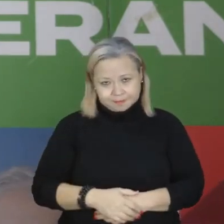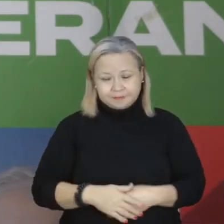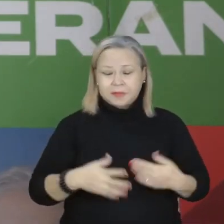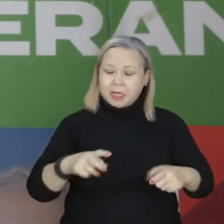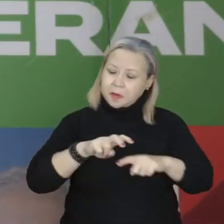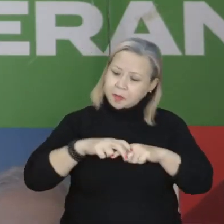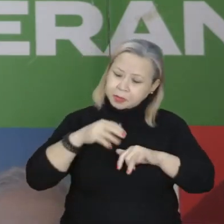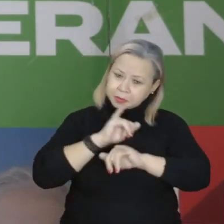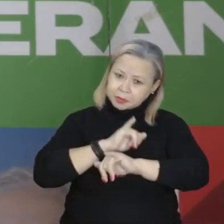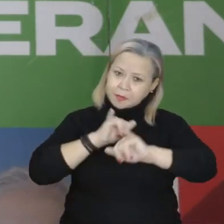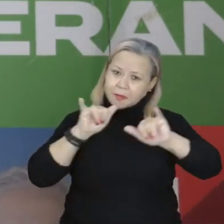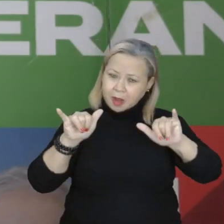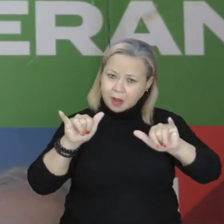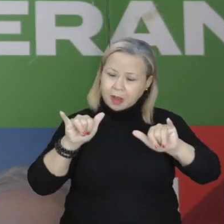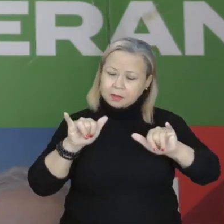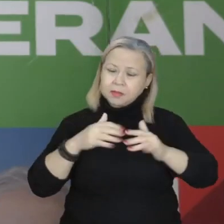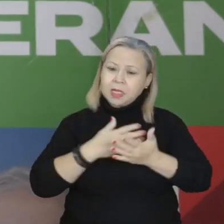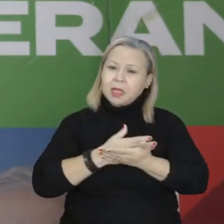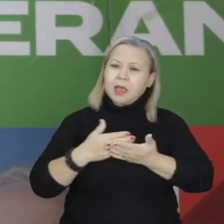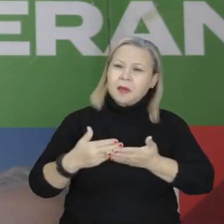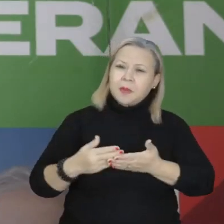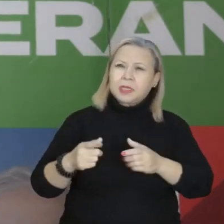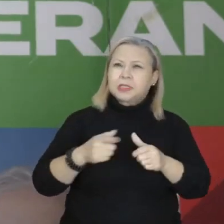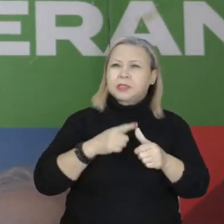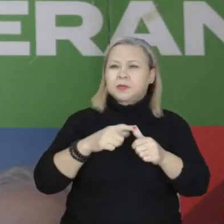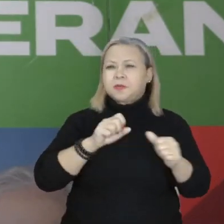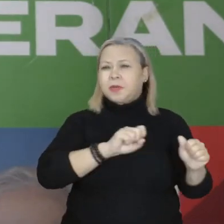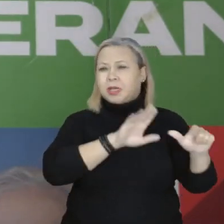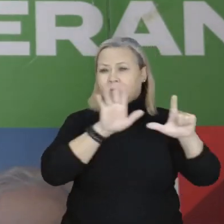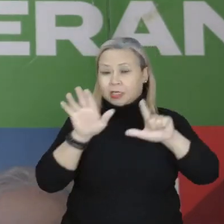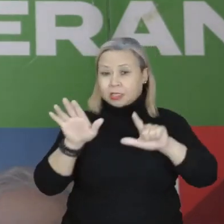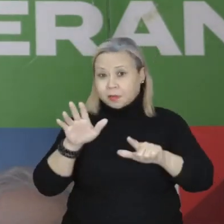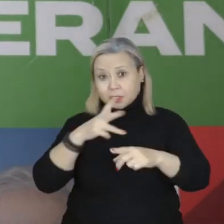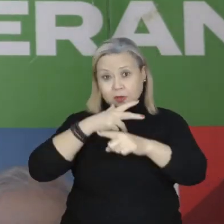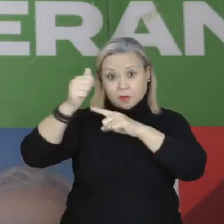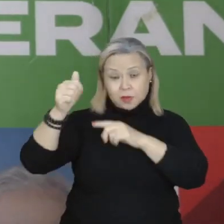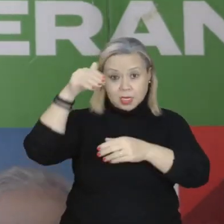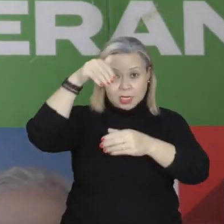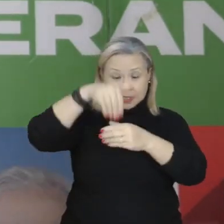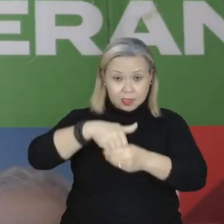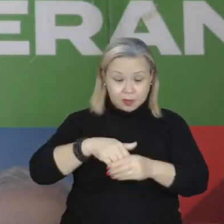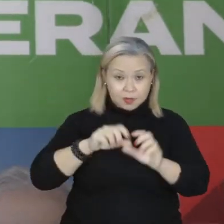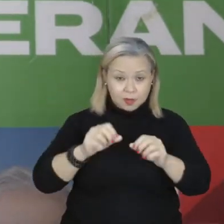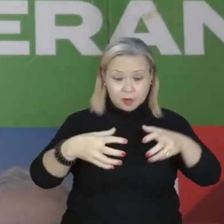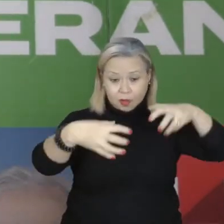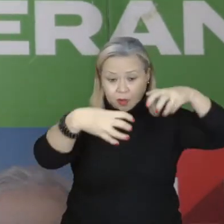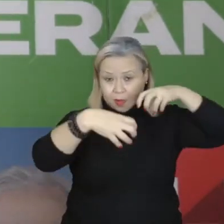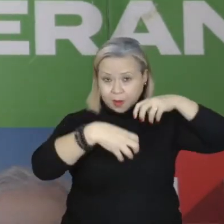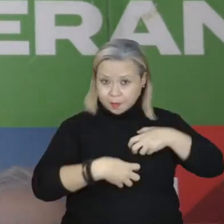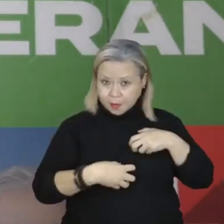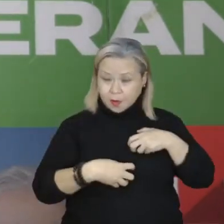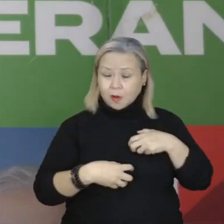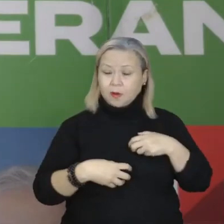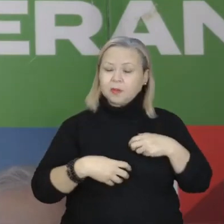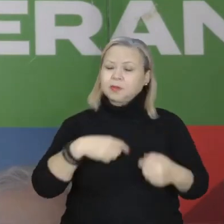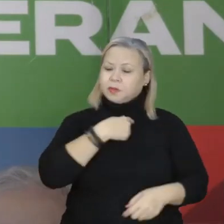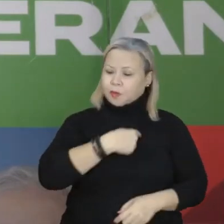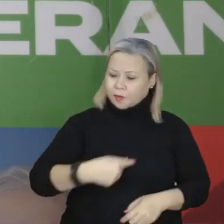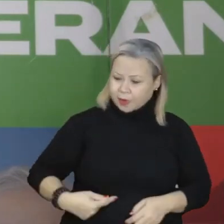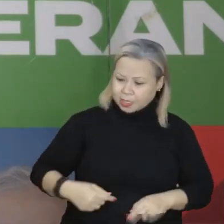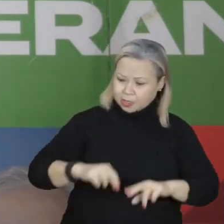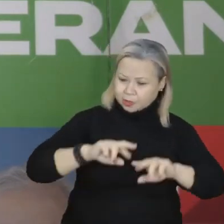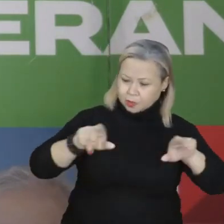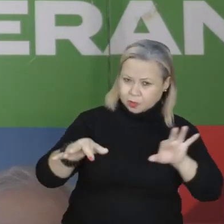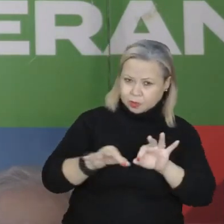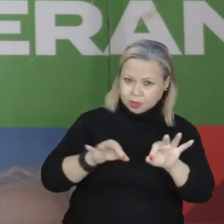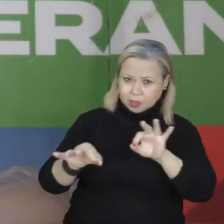dito, sabe, a partir da primeira semana ganhando as eleições, que tomar posse, nós vamos convocar os governadores para